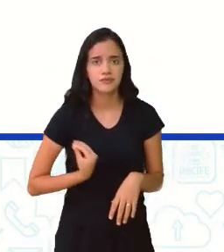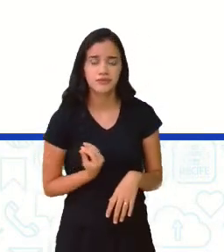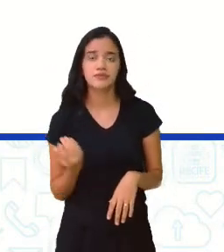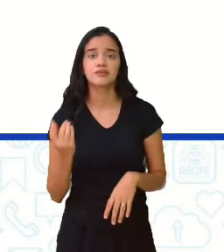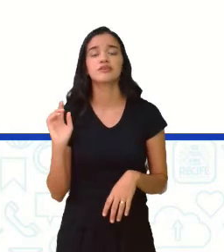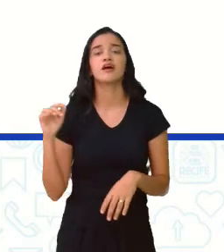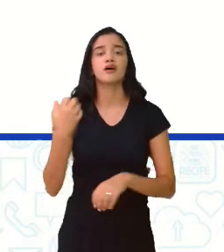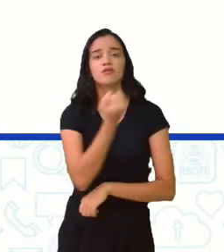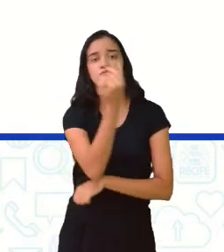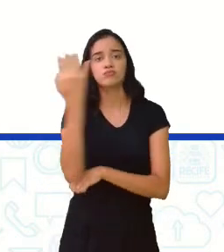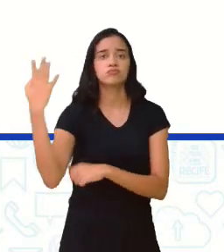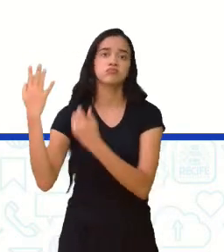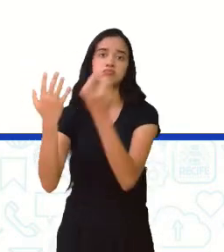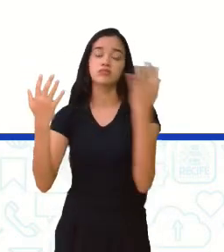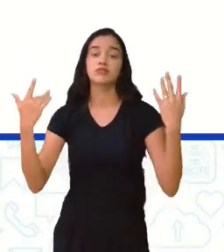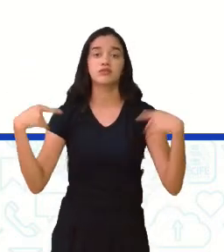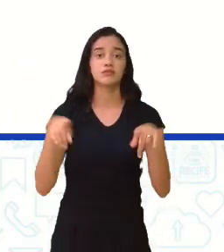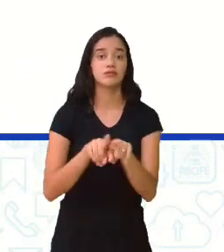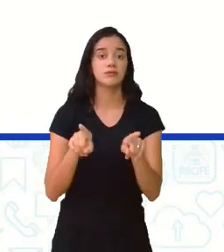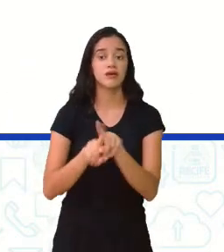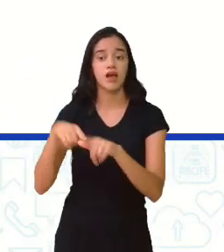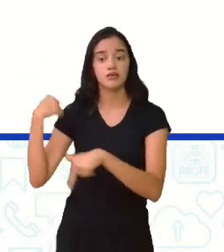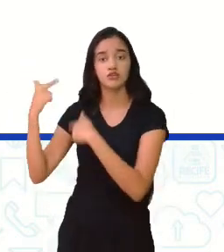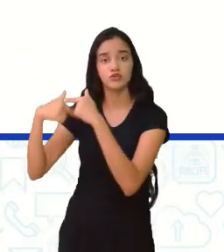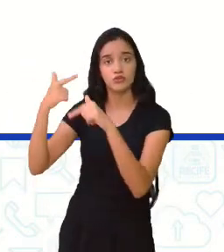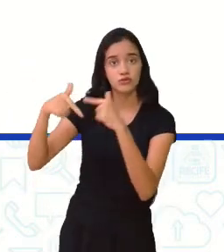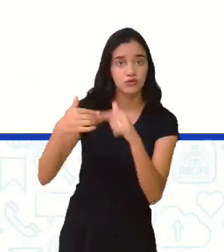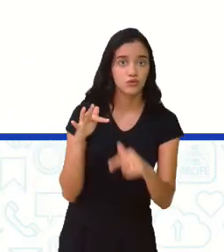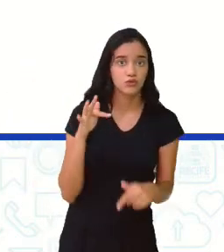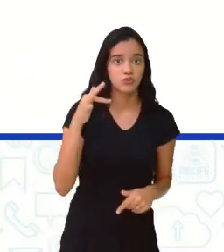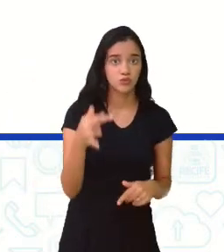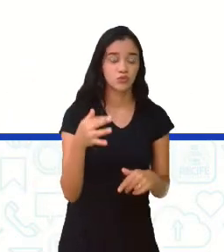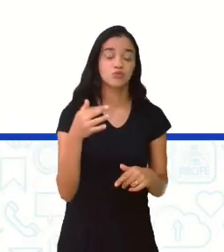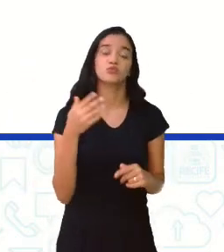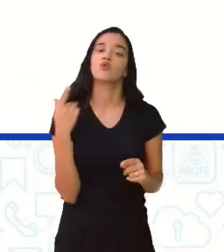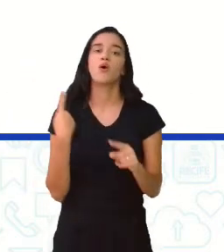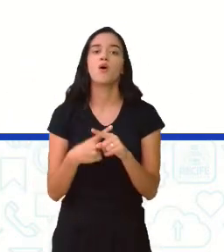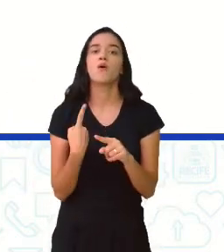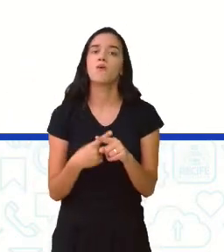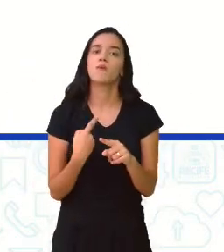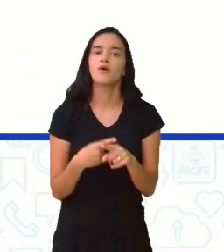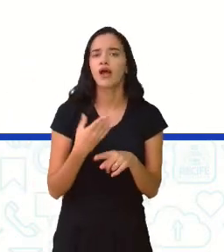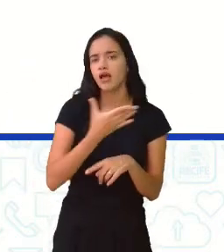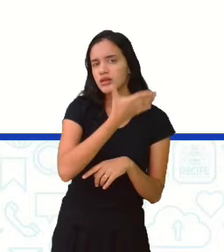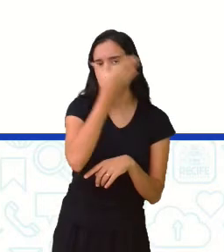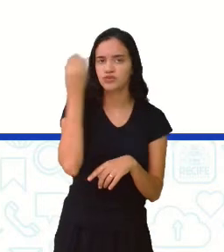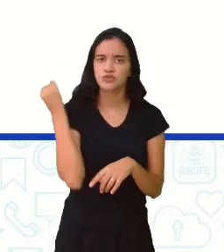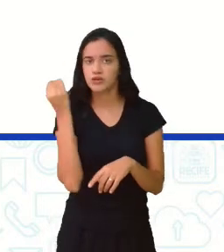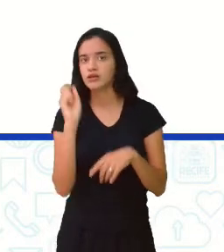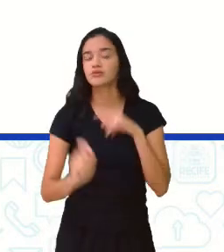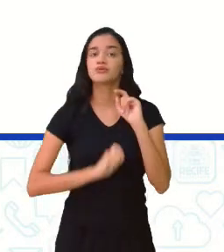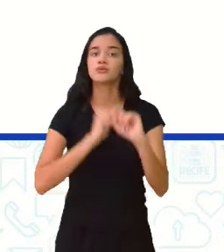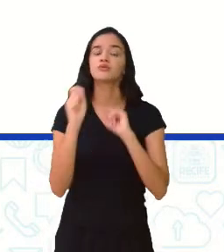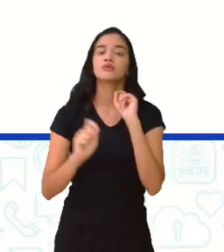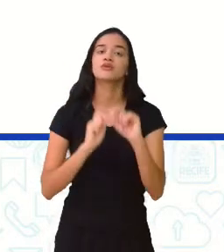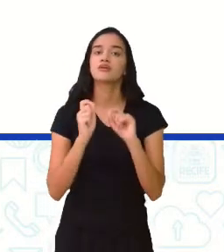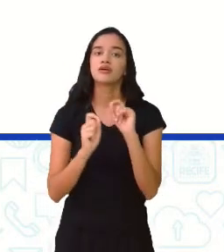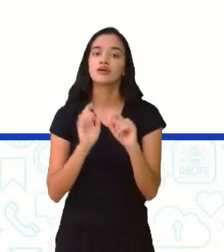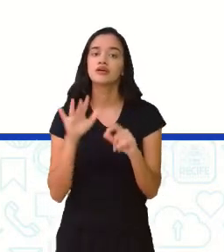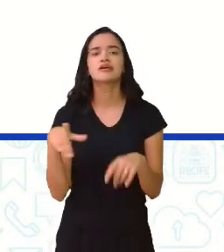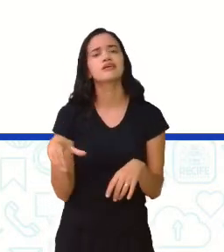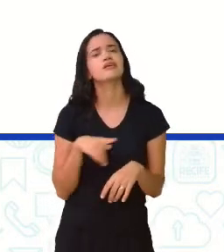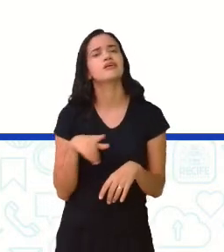nosso meio ambiente e as gerações futuras, porque muitas vezes esquece-se que virão